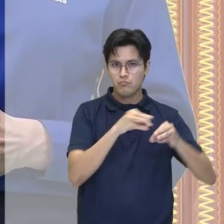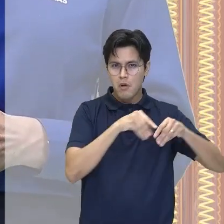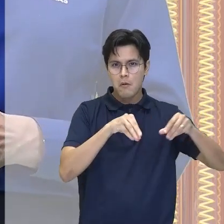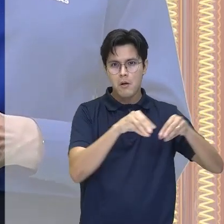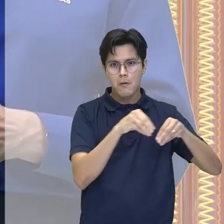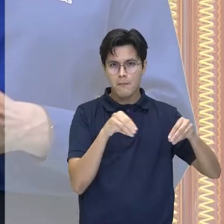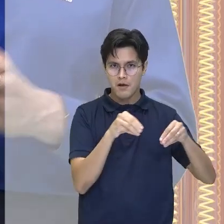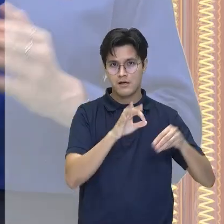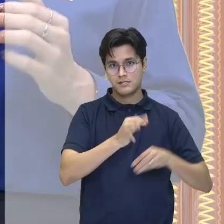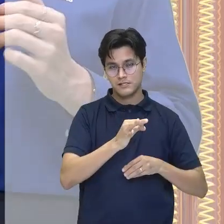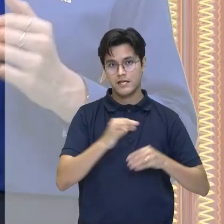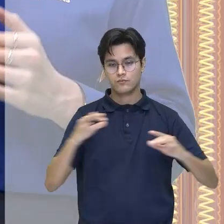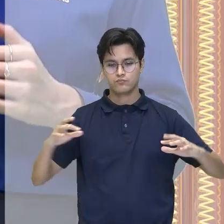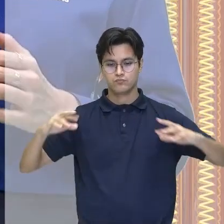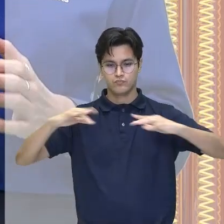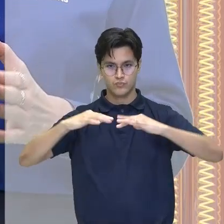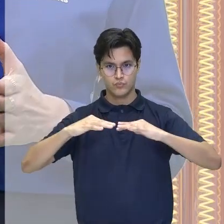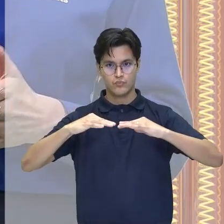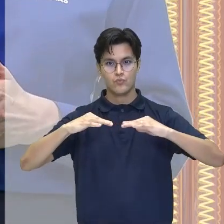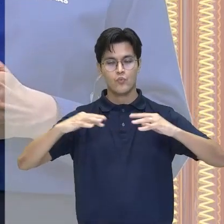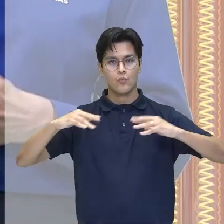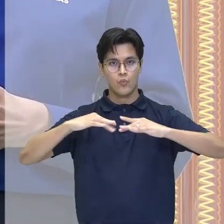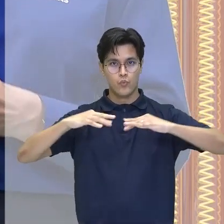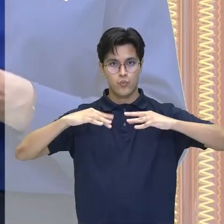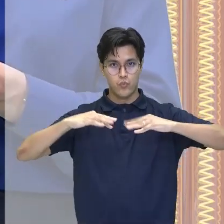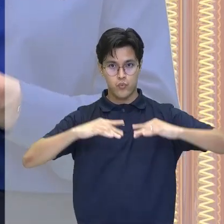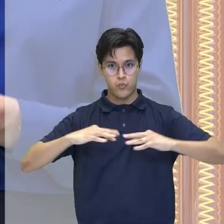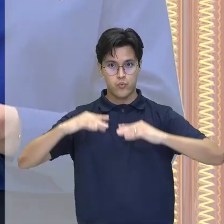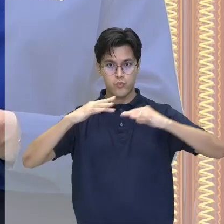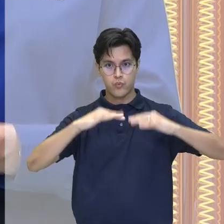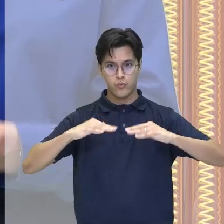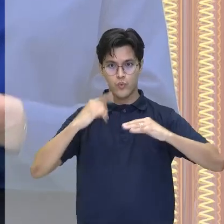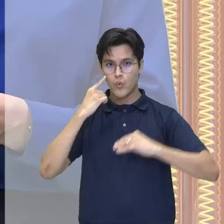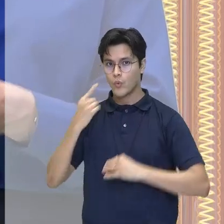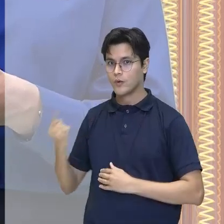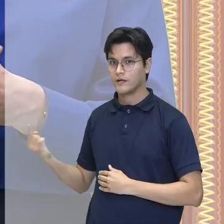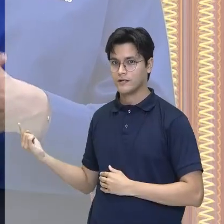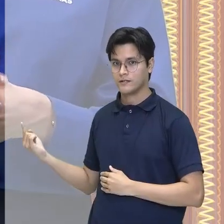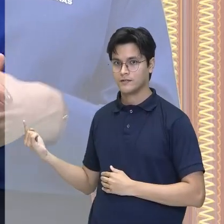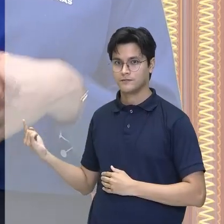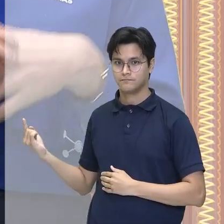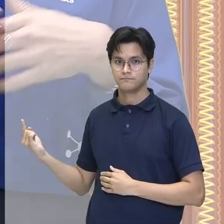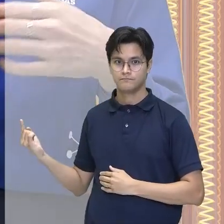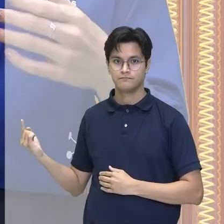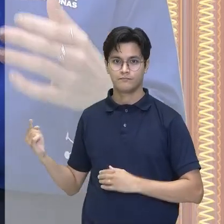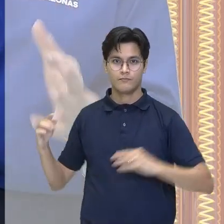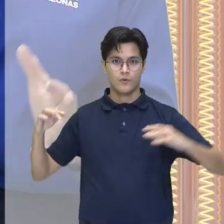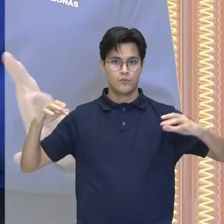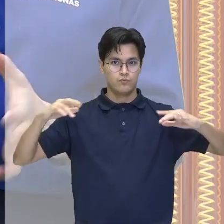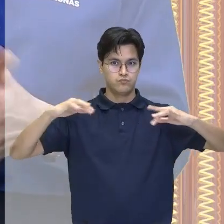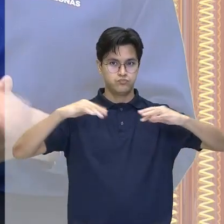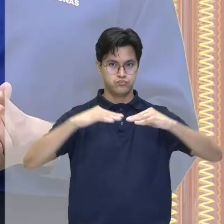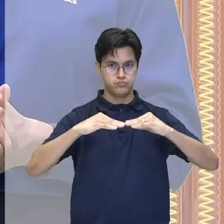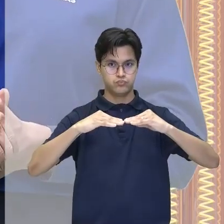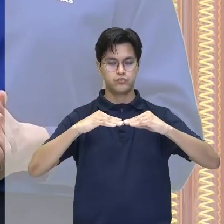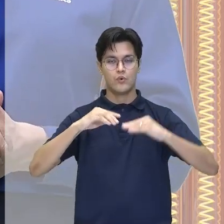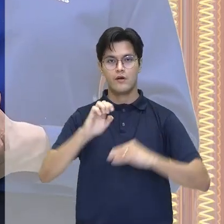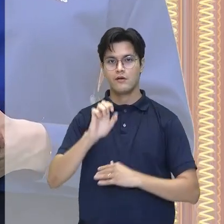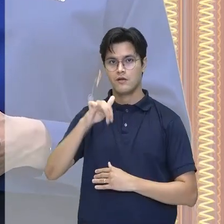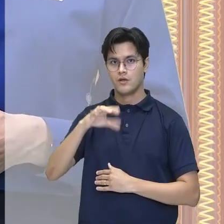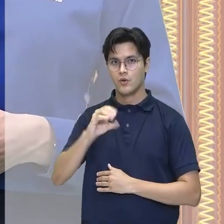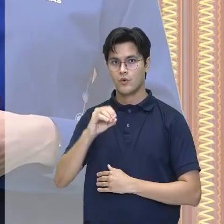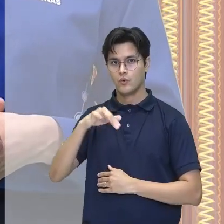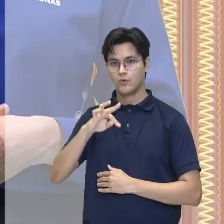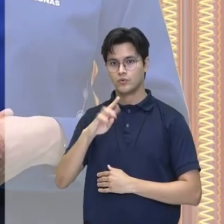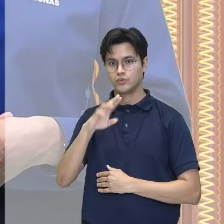desses dois rios, né, nós temos ali, após o encontro desses rios, o Rio Amazonas, que vai em direção ali